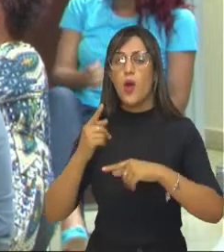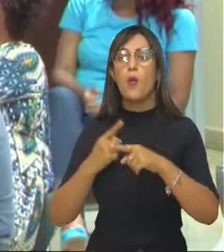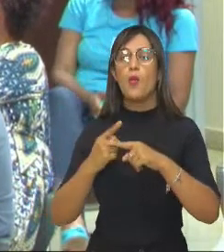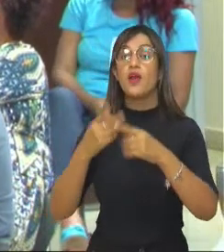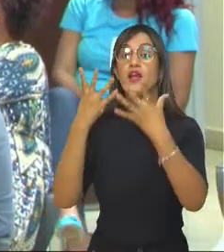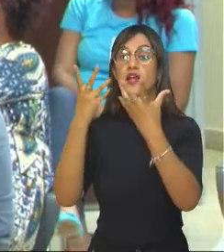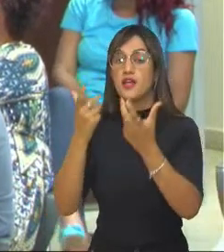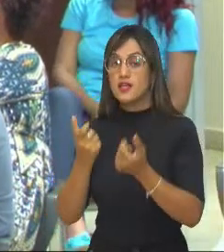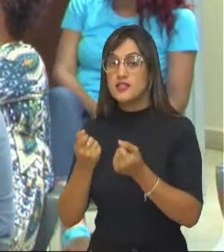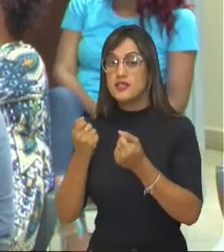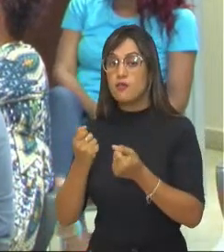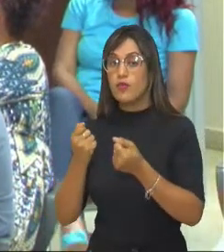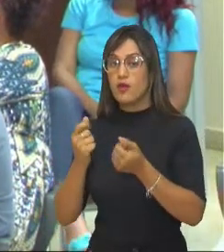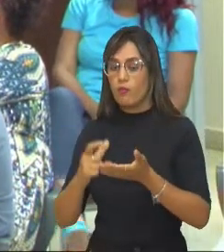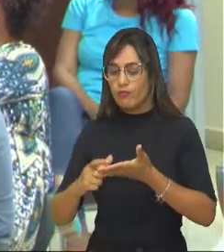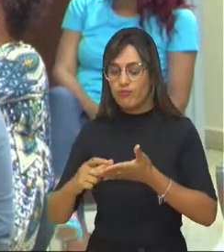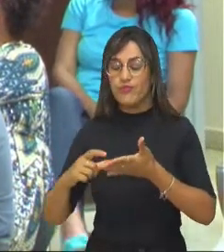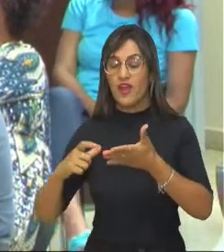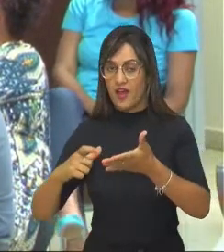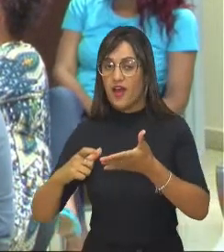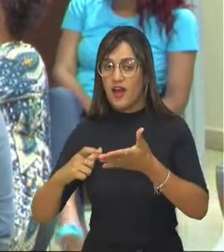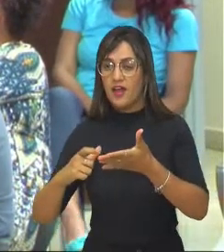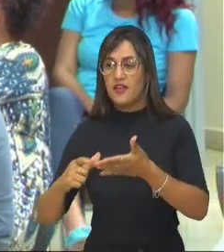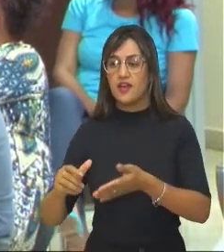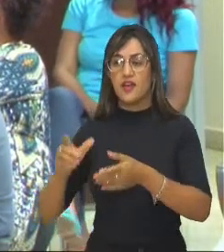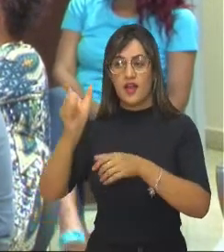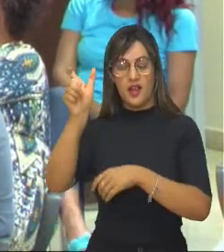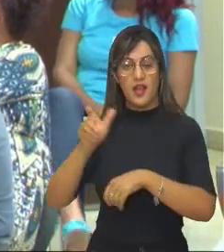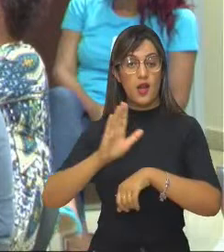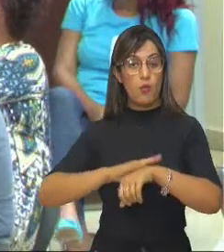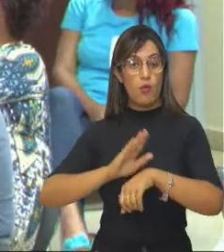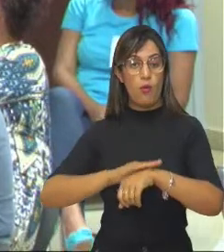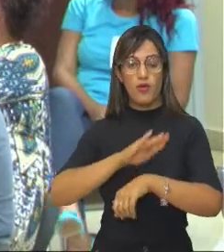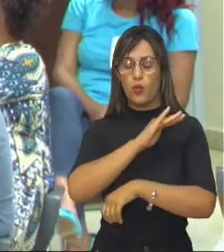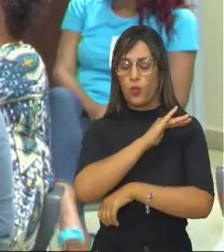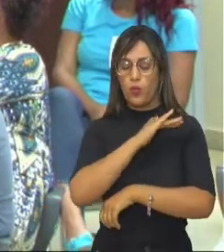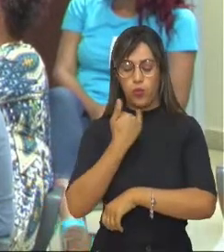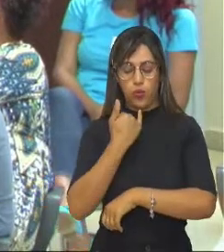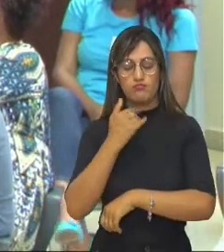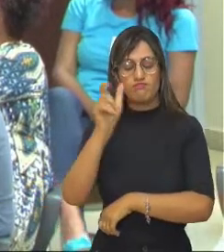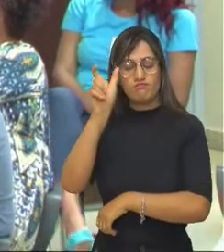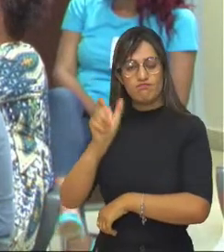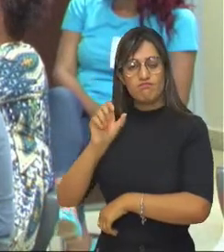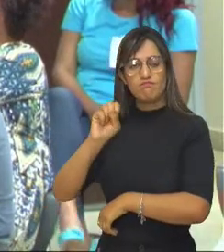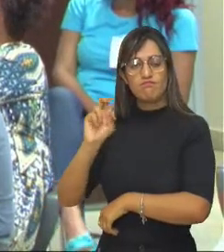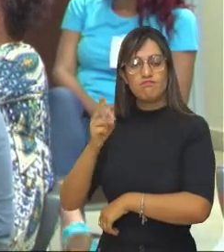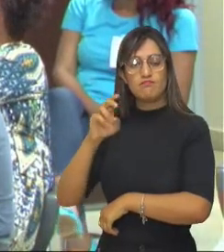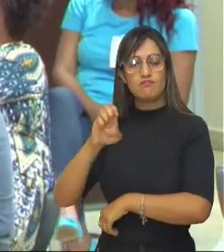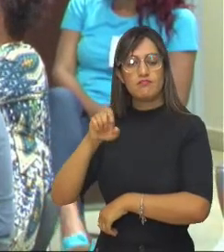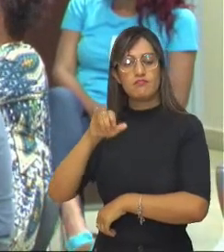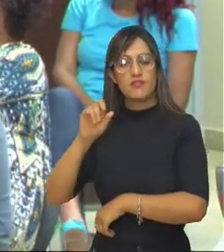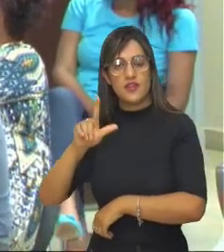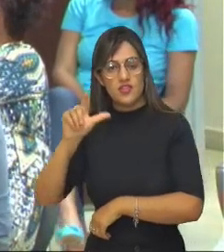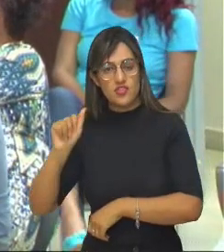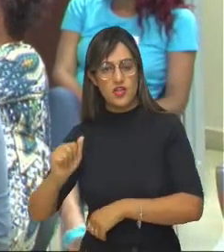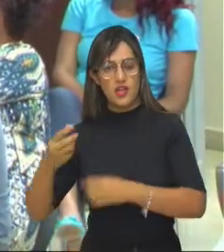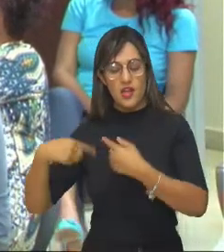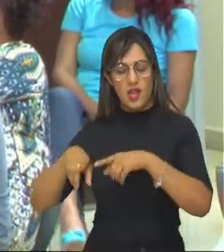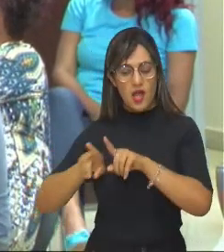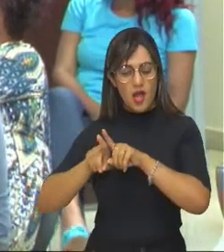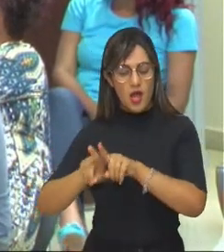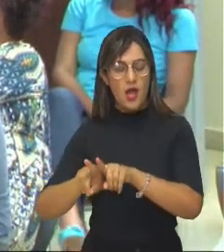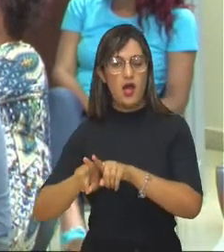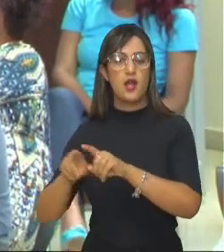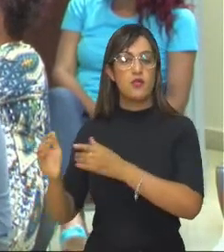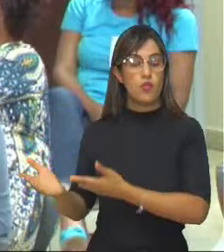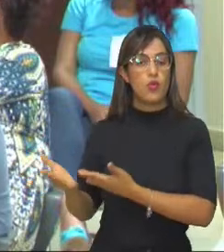carteira de João Nery, naquele momento já falecido, foi Sheila, que inclusive, né, a companheira de João Nery, que inclusive foi